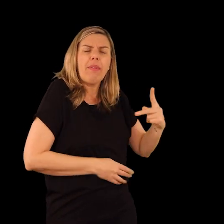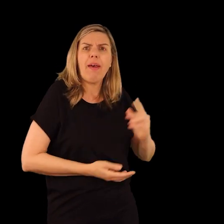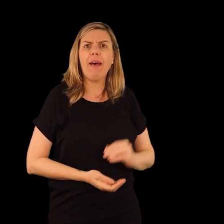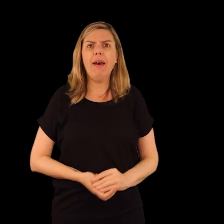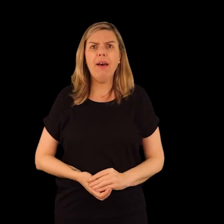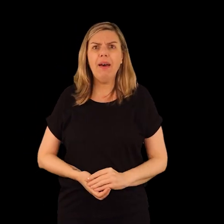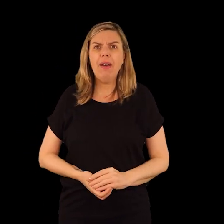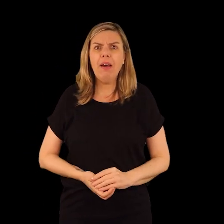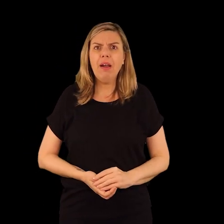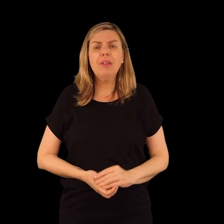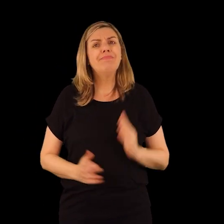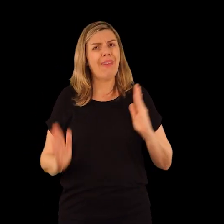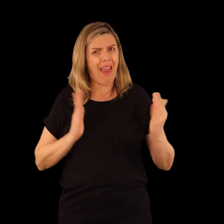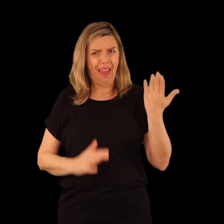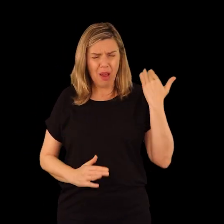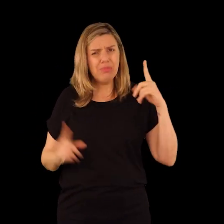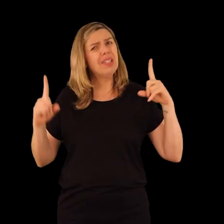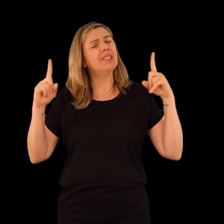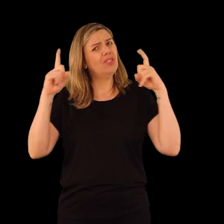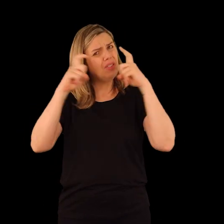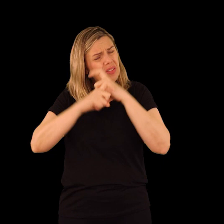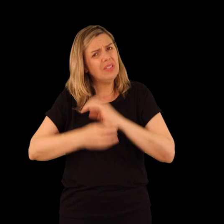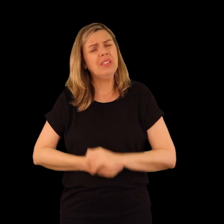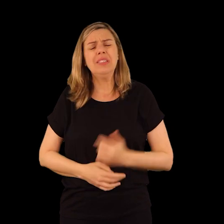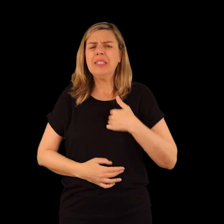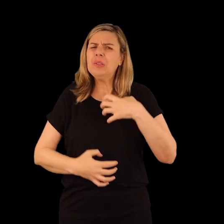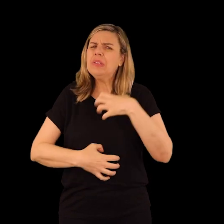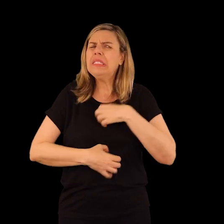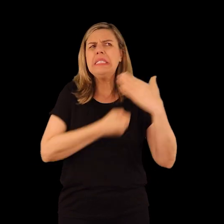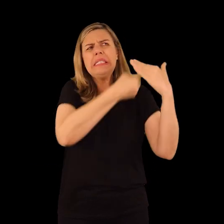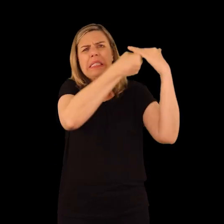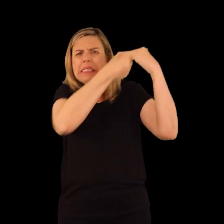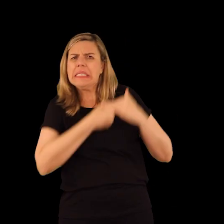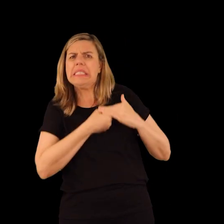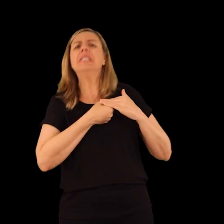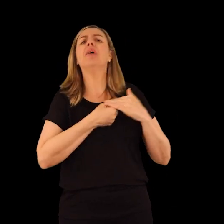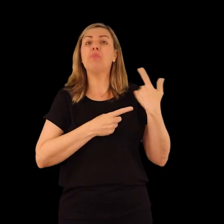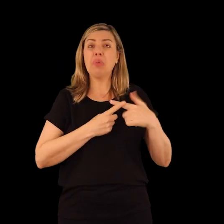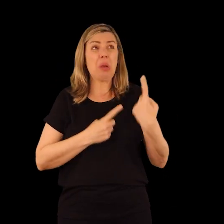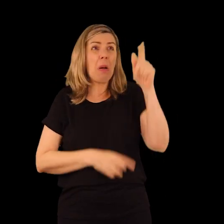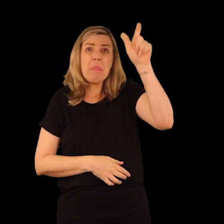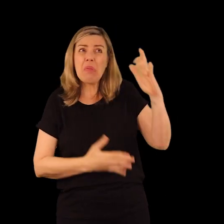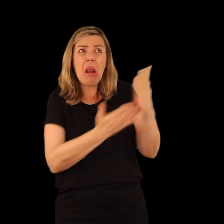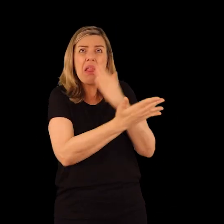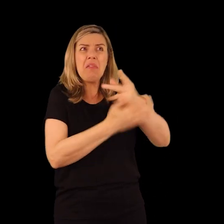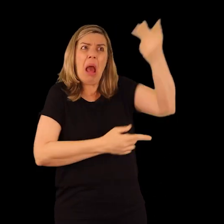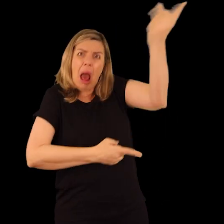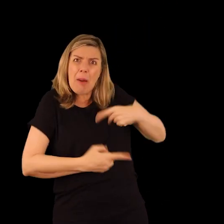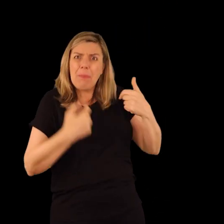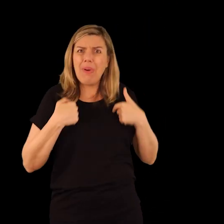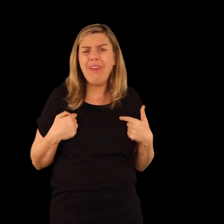depressão. E foi uma época muito difícil, assim. Então, eu me senti muito humilhada, porque apanhar de quem não é nada